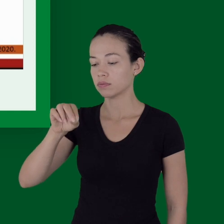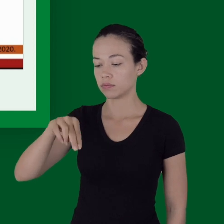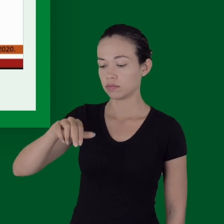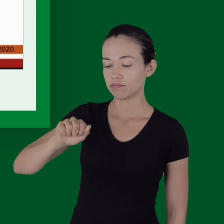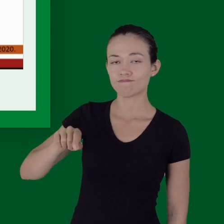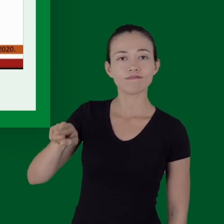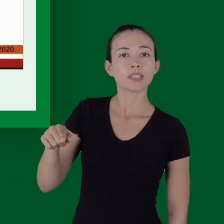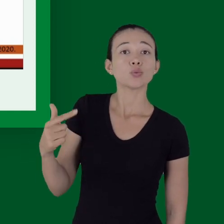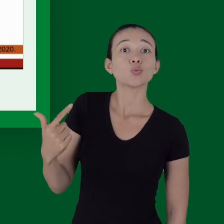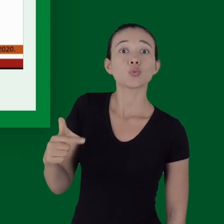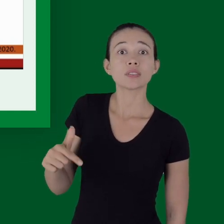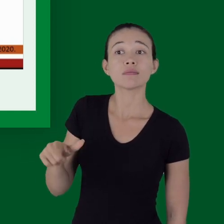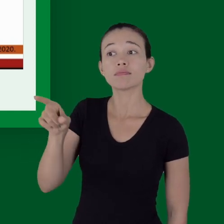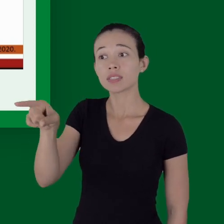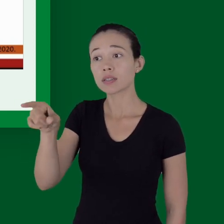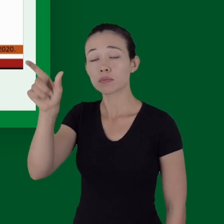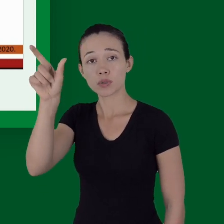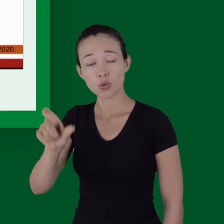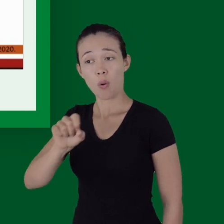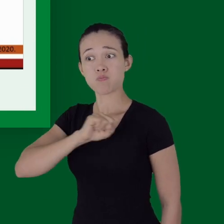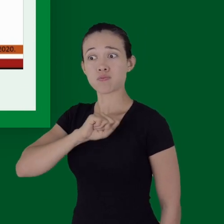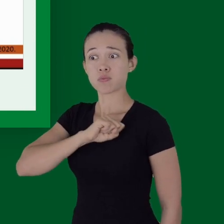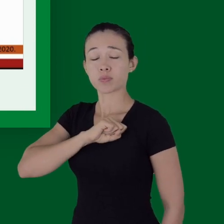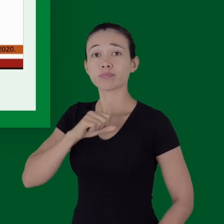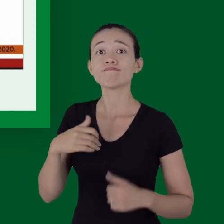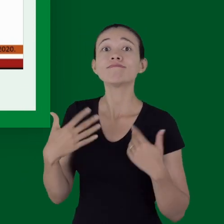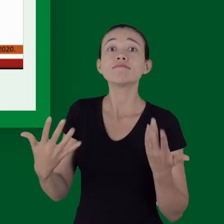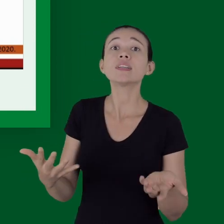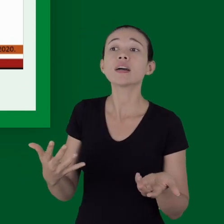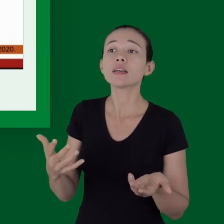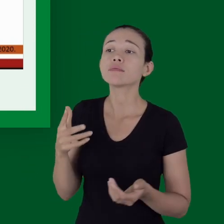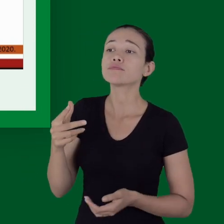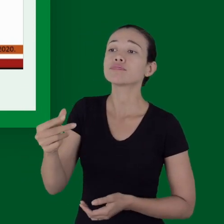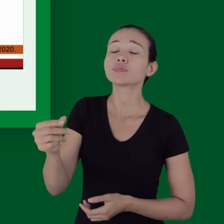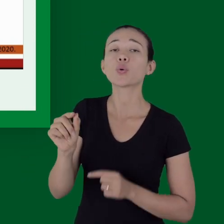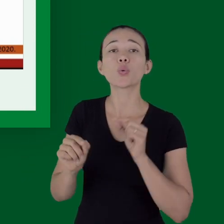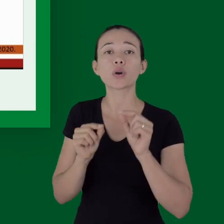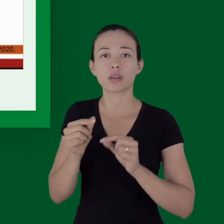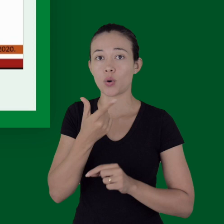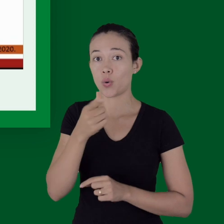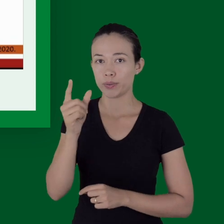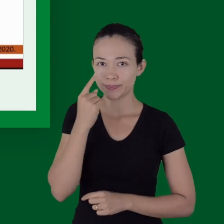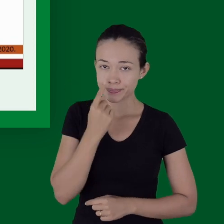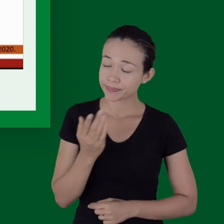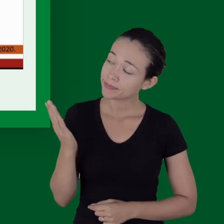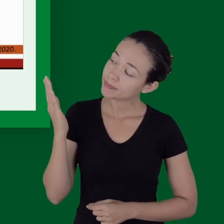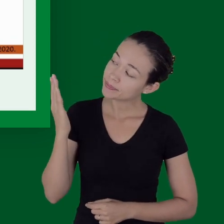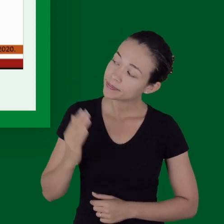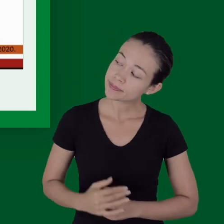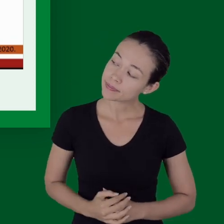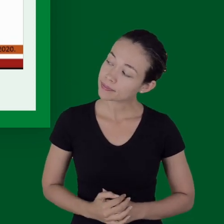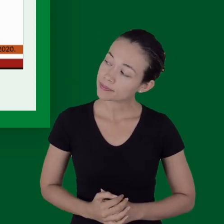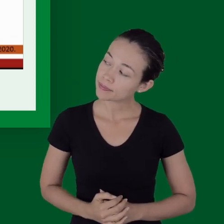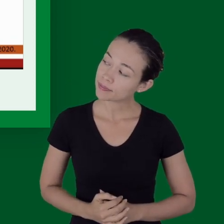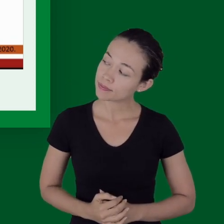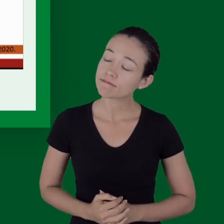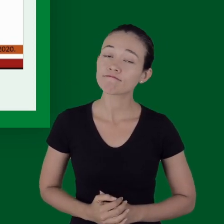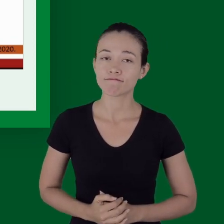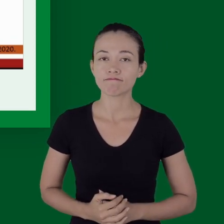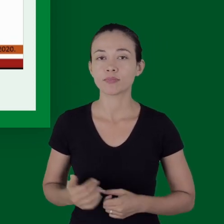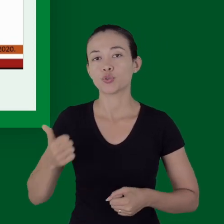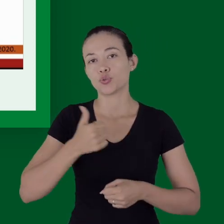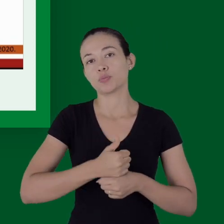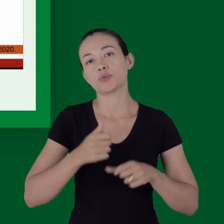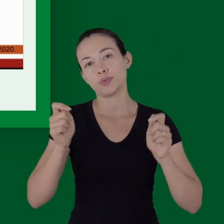Nos ritmos chocáveis, a indisponibilidade de amiodarona, a lidocaína pode ser utilizada alternativamente,